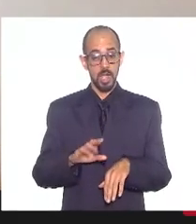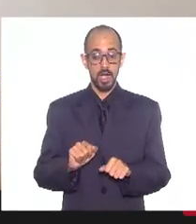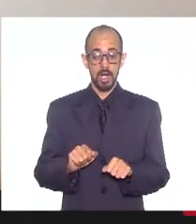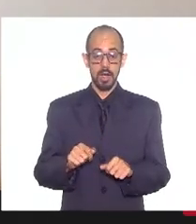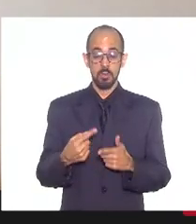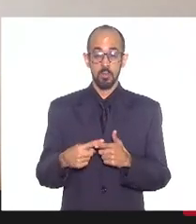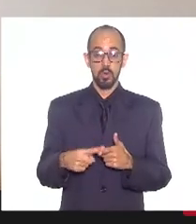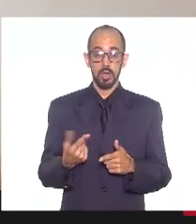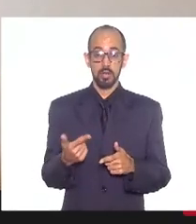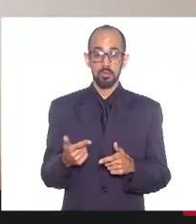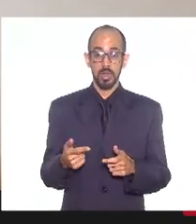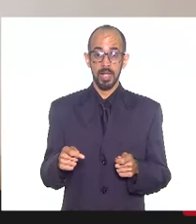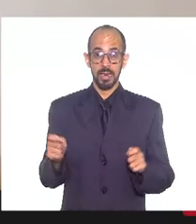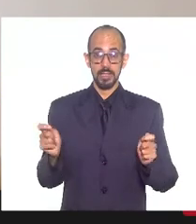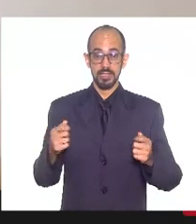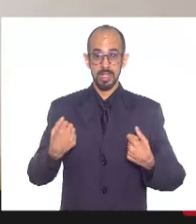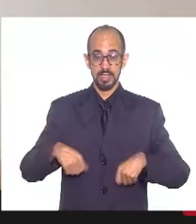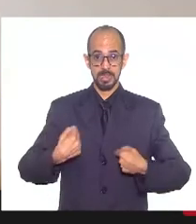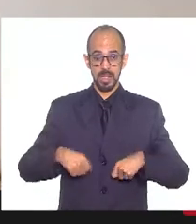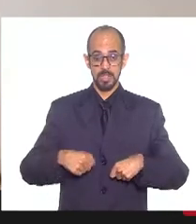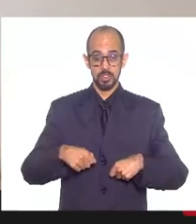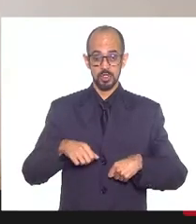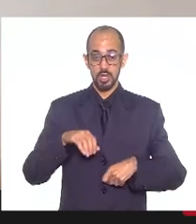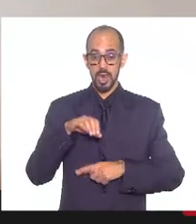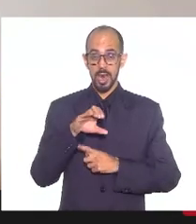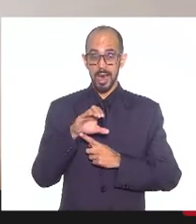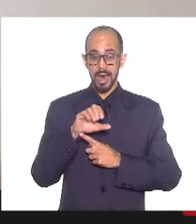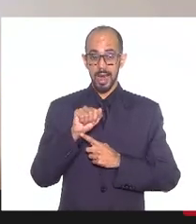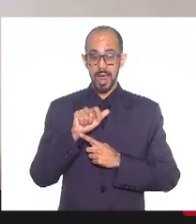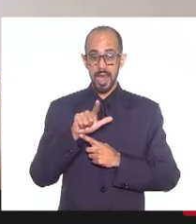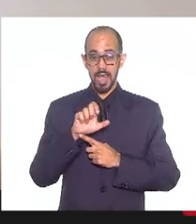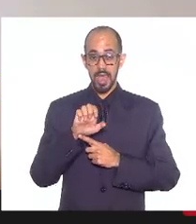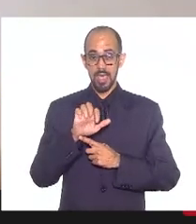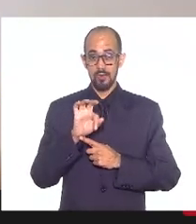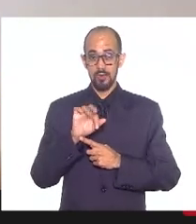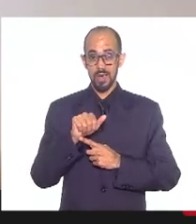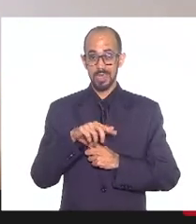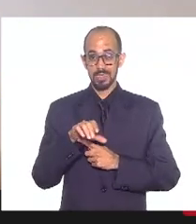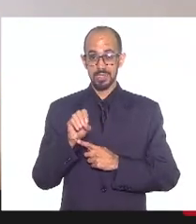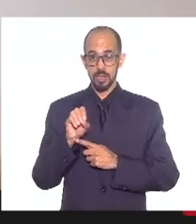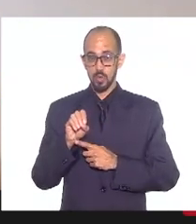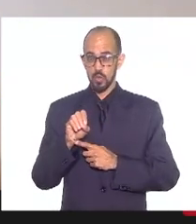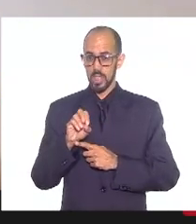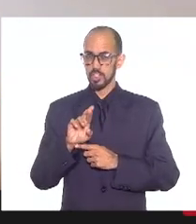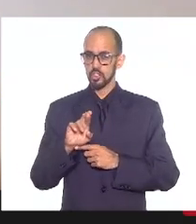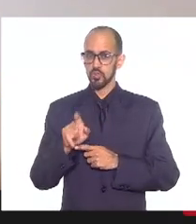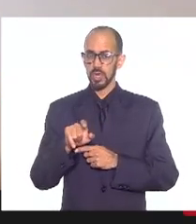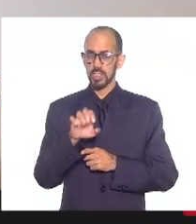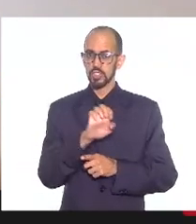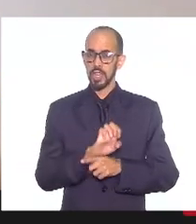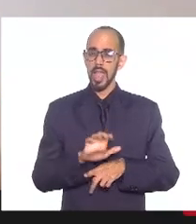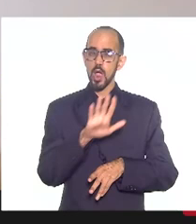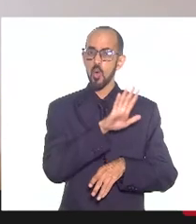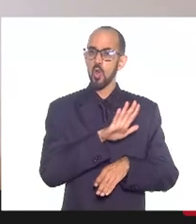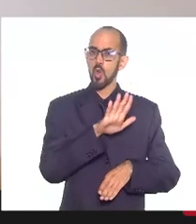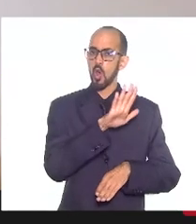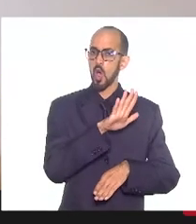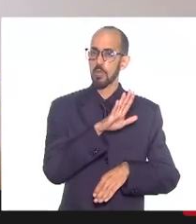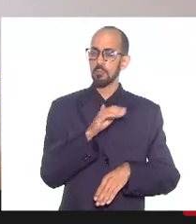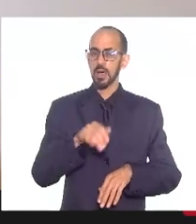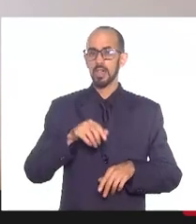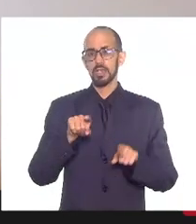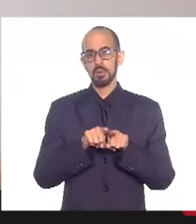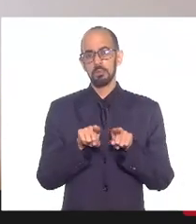necessidade de calefação. Isso é a grande diferença com os mercados da Europa, da América do Norte e também da